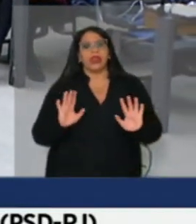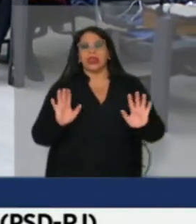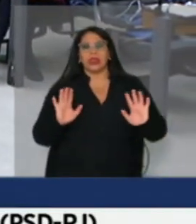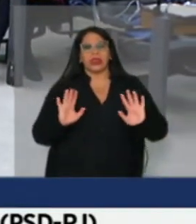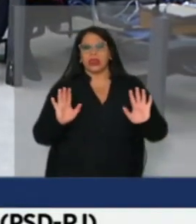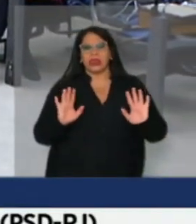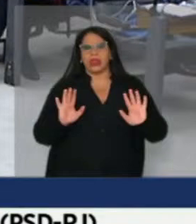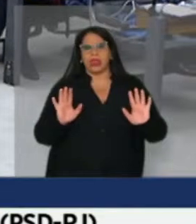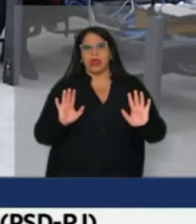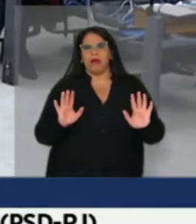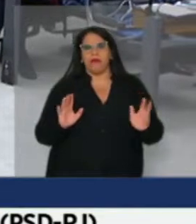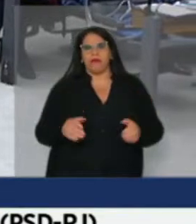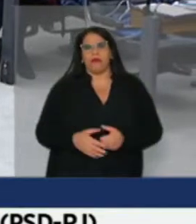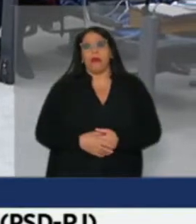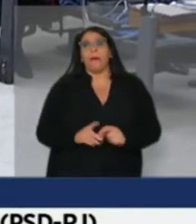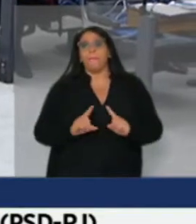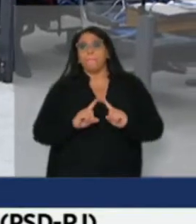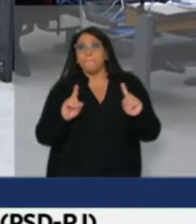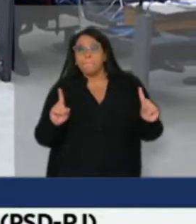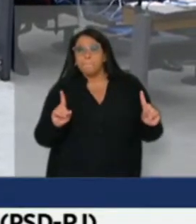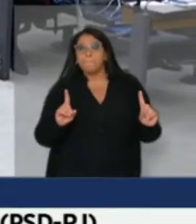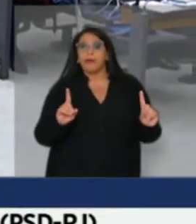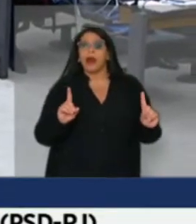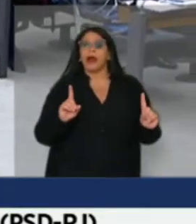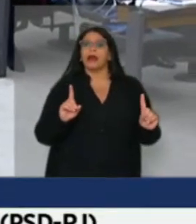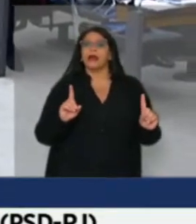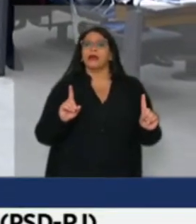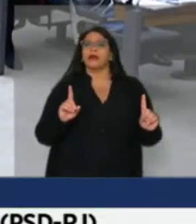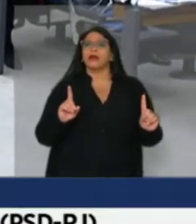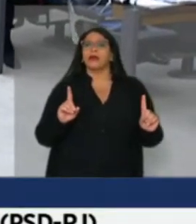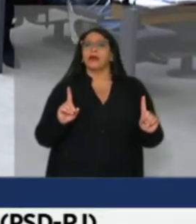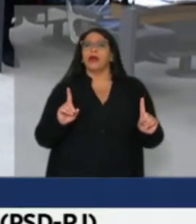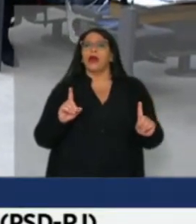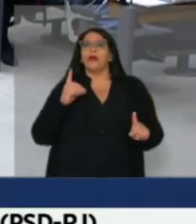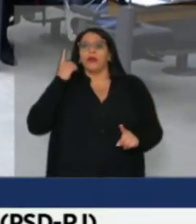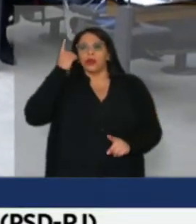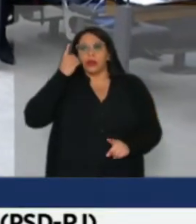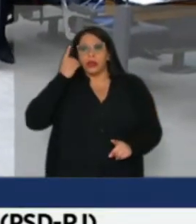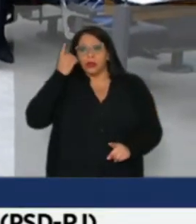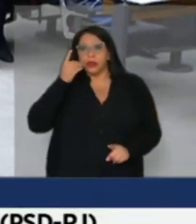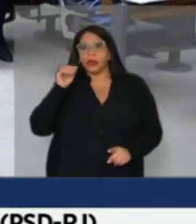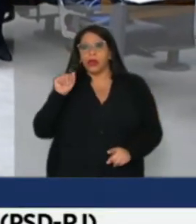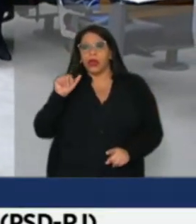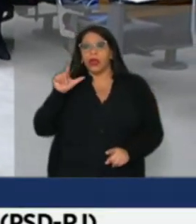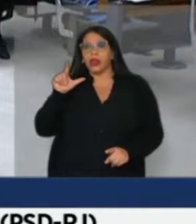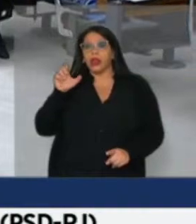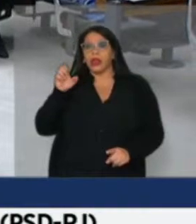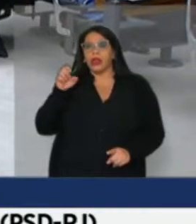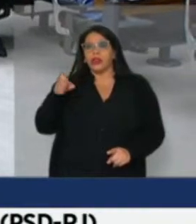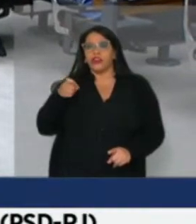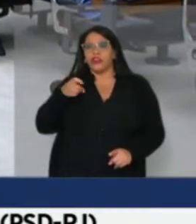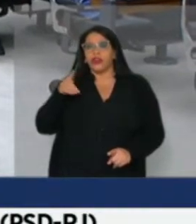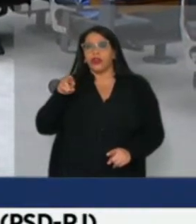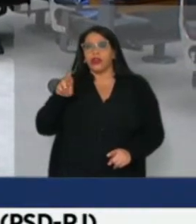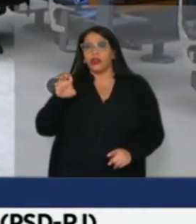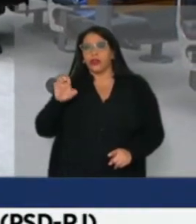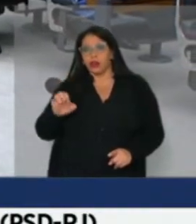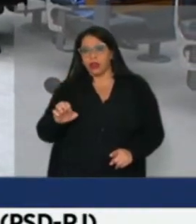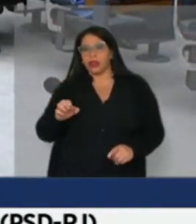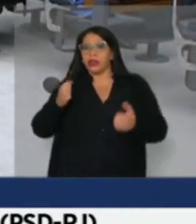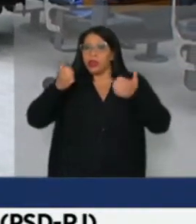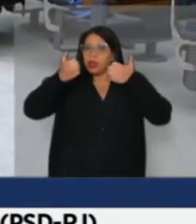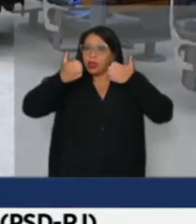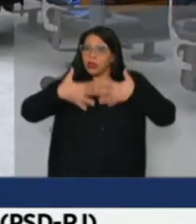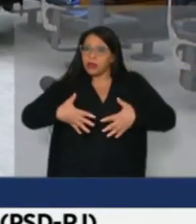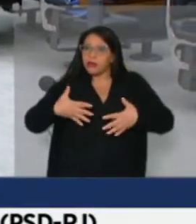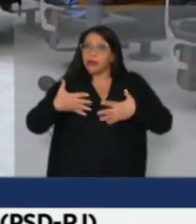assassinato do marido dela. Mas, conforme o deputado Alexandre Leite expôs no seu relatório, que